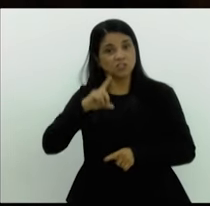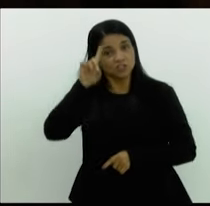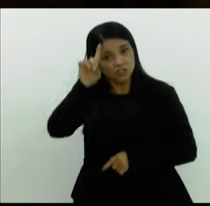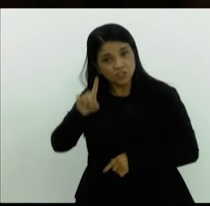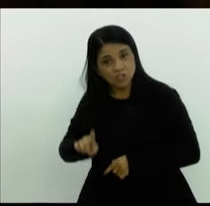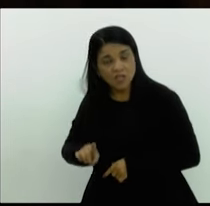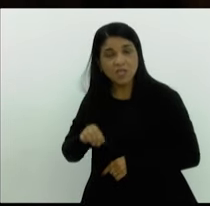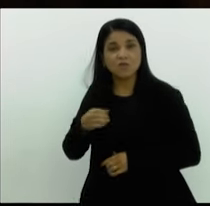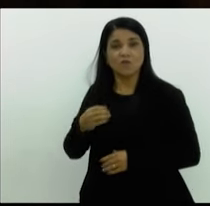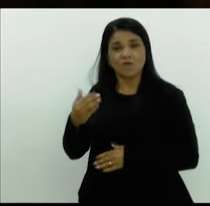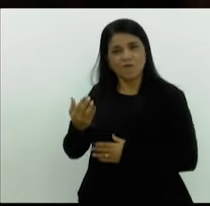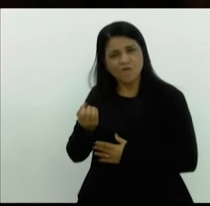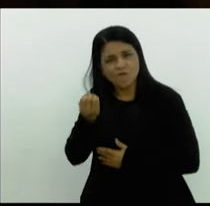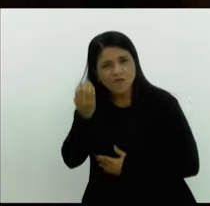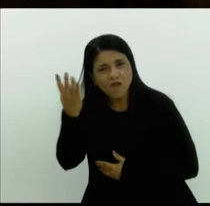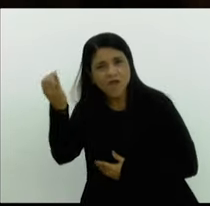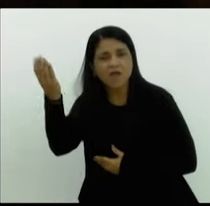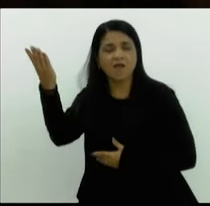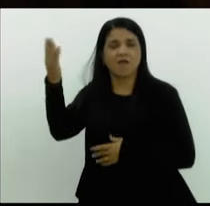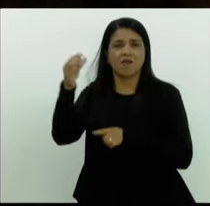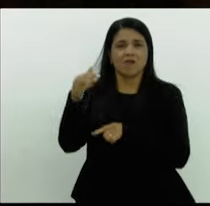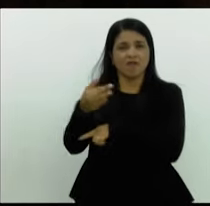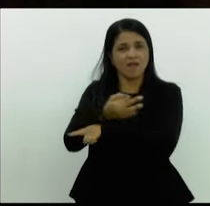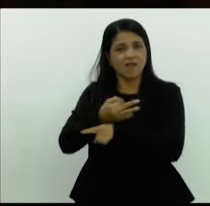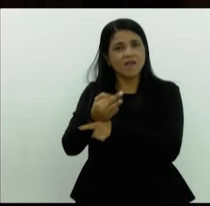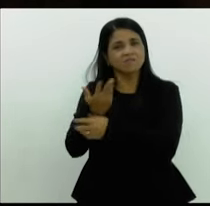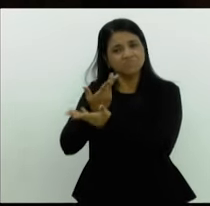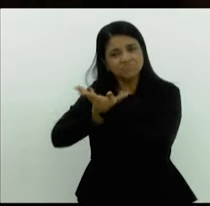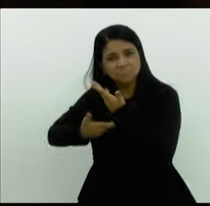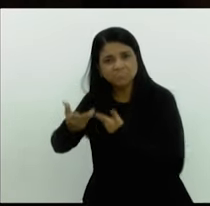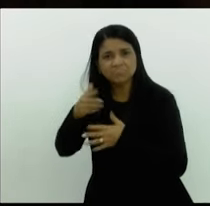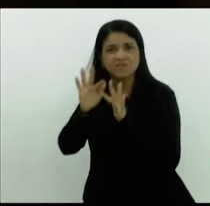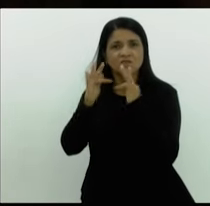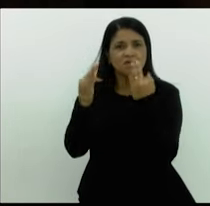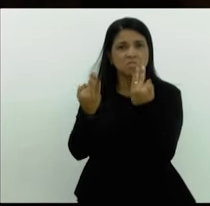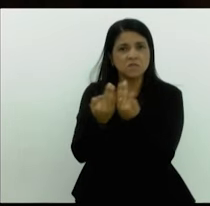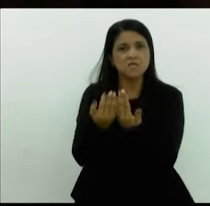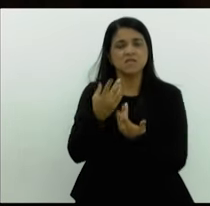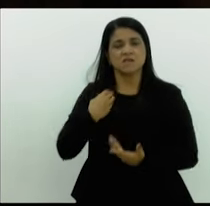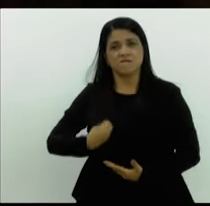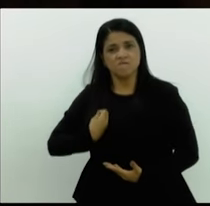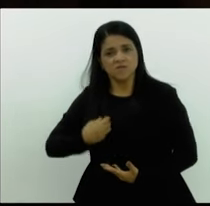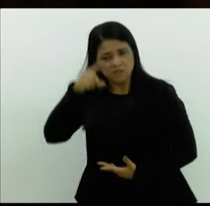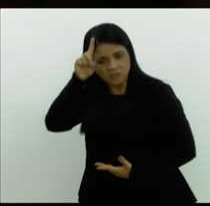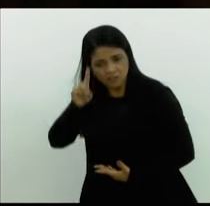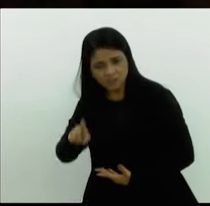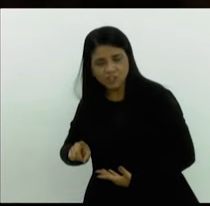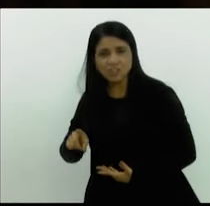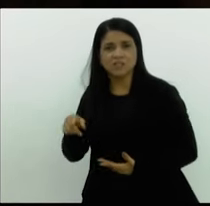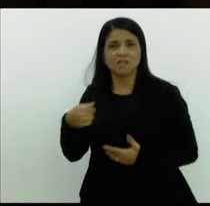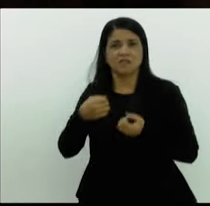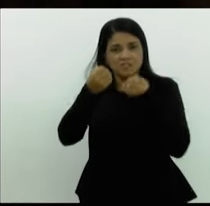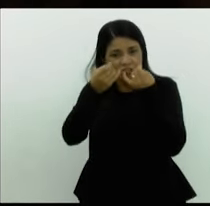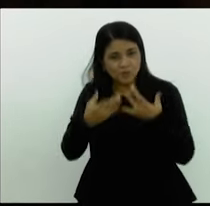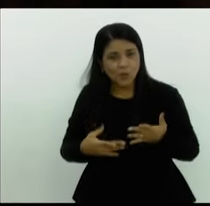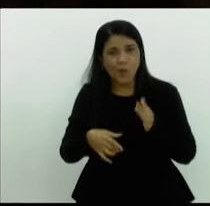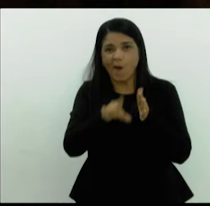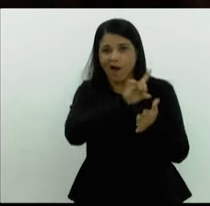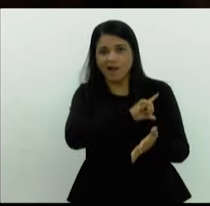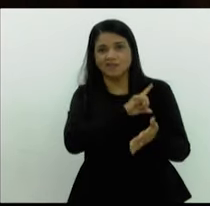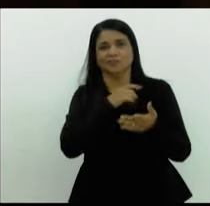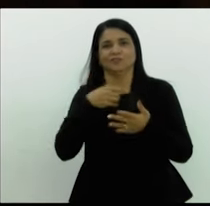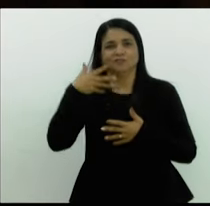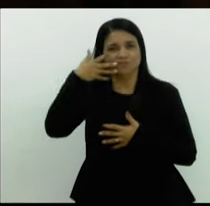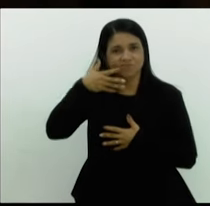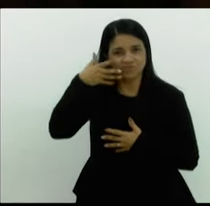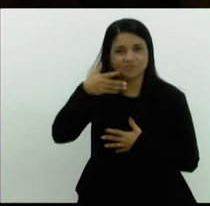a confraternizar com os seus familiares, a ter uma vida digna no seio da sua família. Ele está comparando o